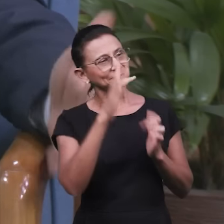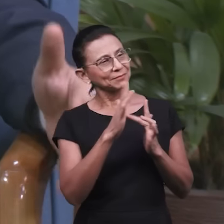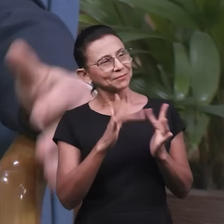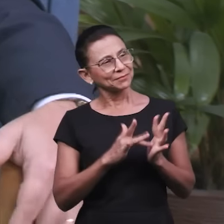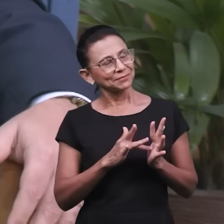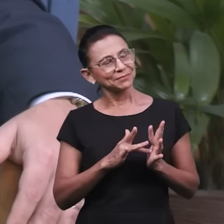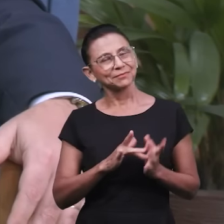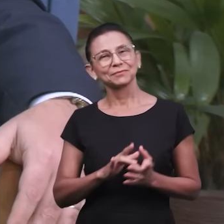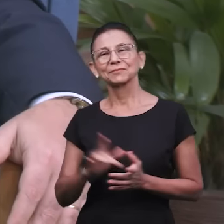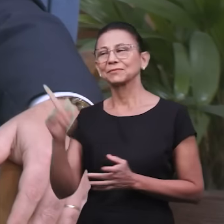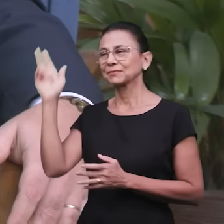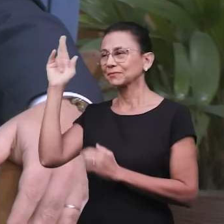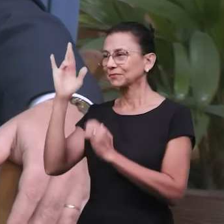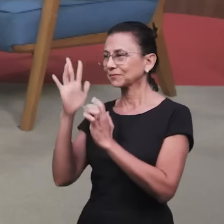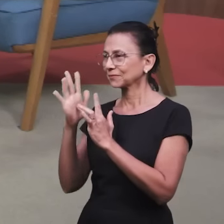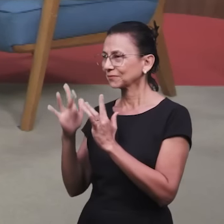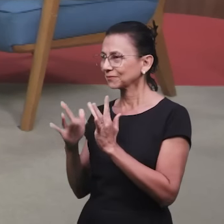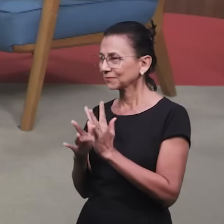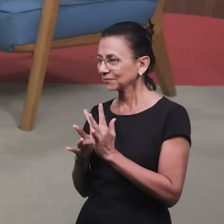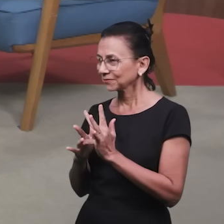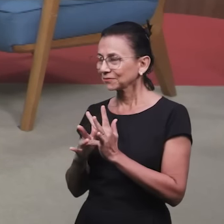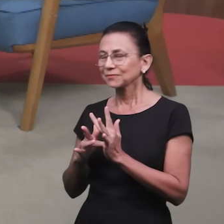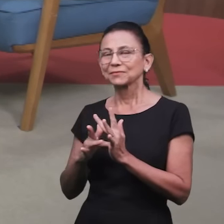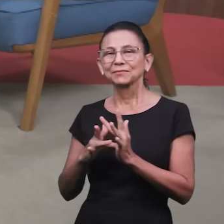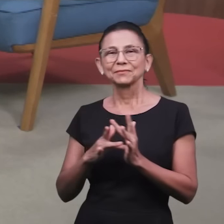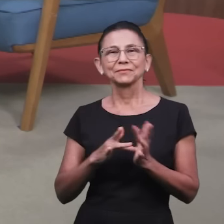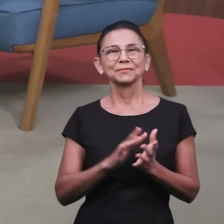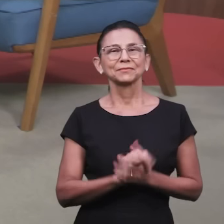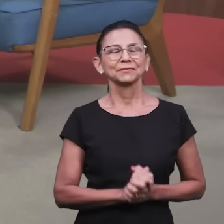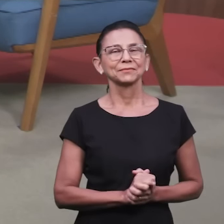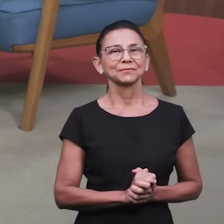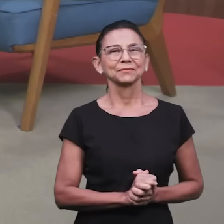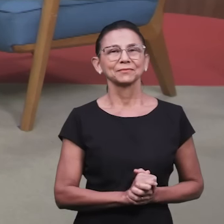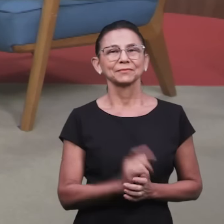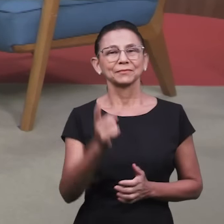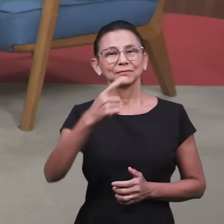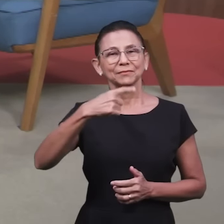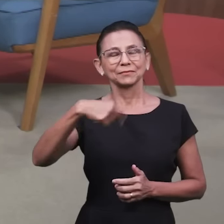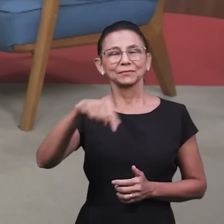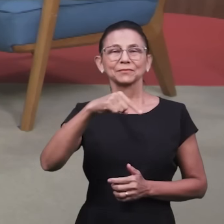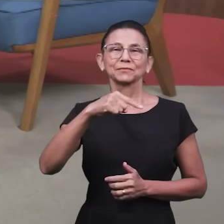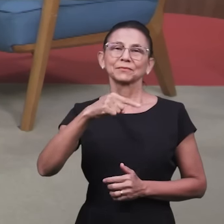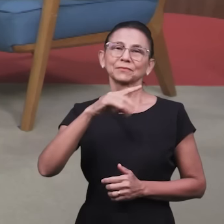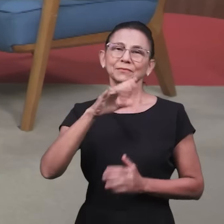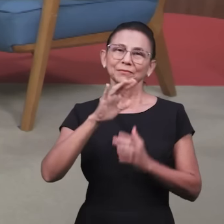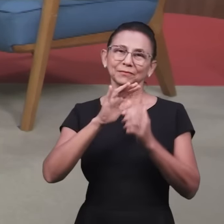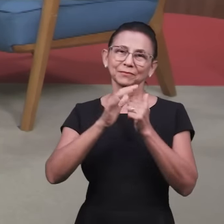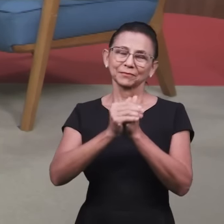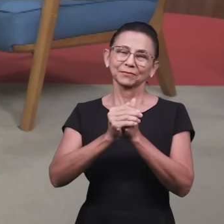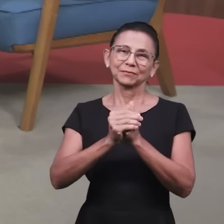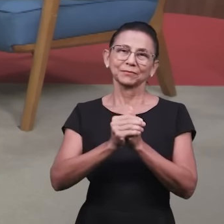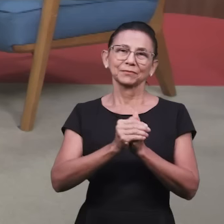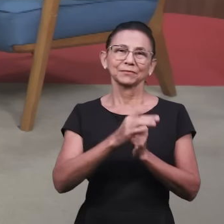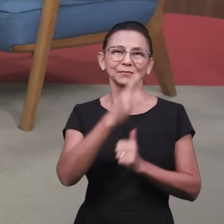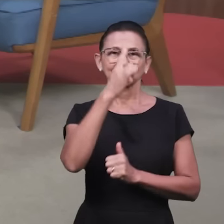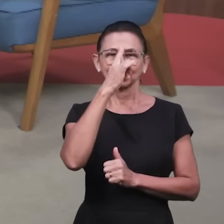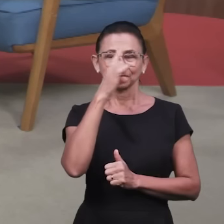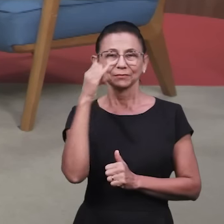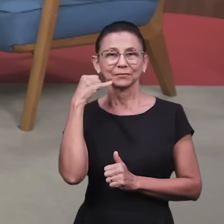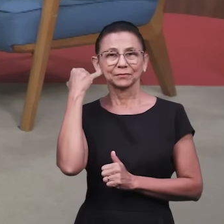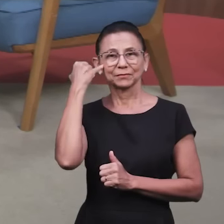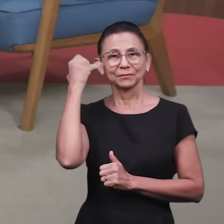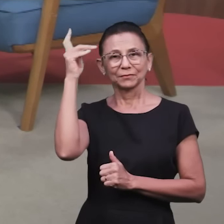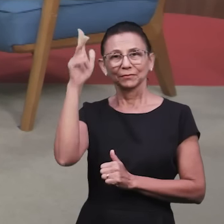alegria. A paz do Senhor Jesus. Pai do Senhor Josias, Pai do Senhor Sérgio, Pai do Senhor a todos amados. Amém. Pai do Senhor